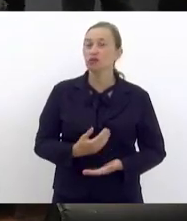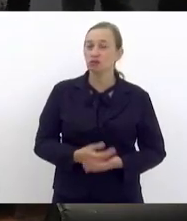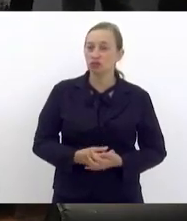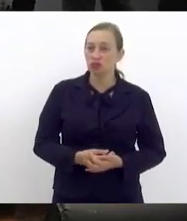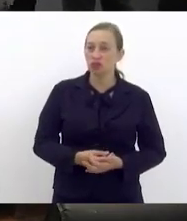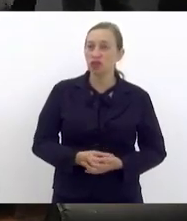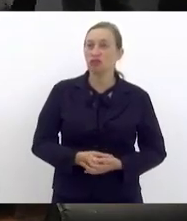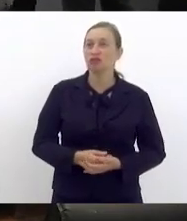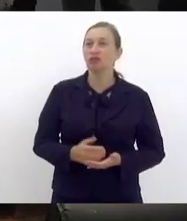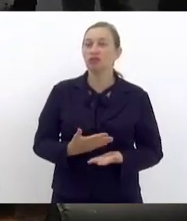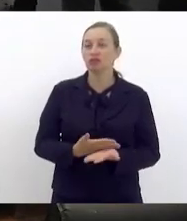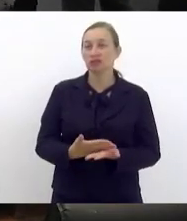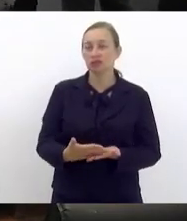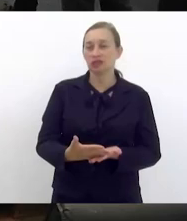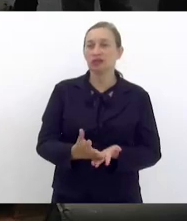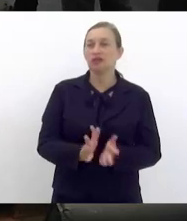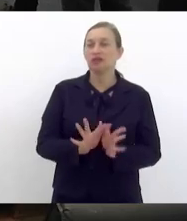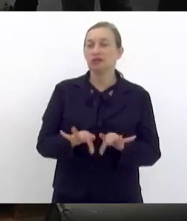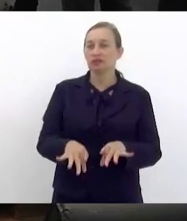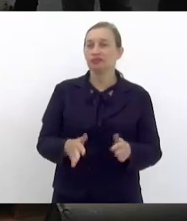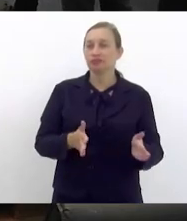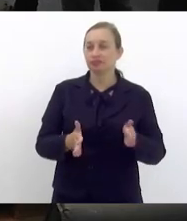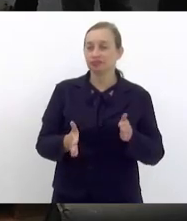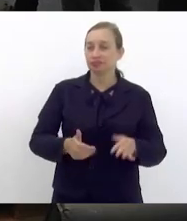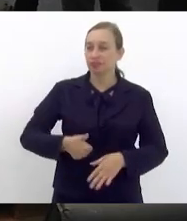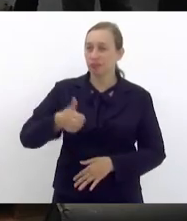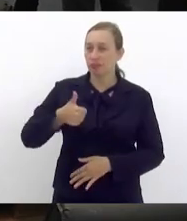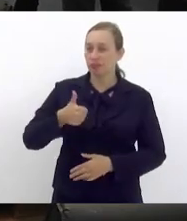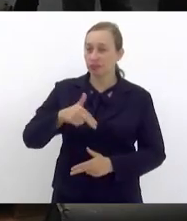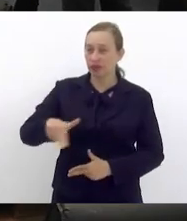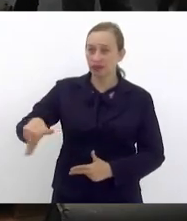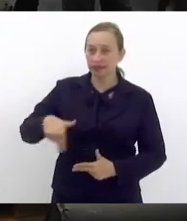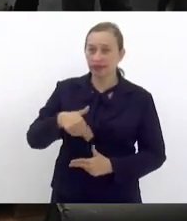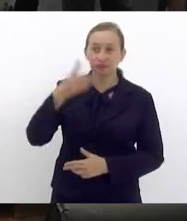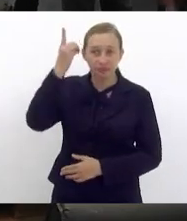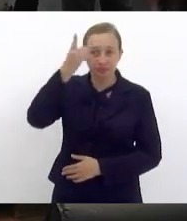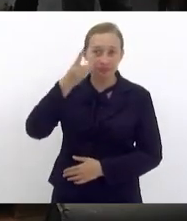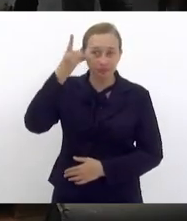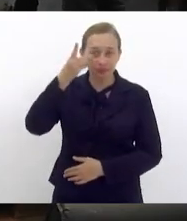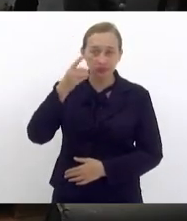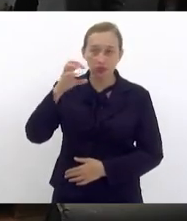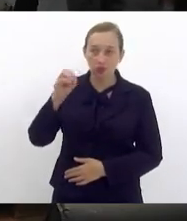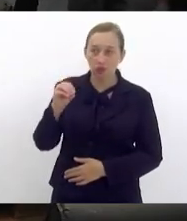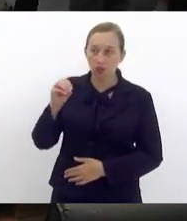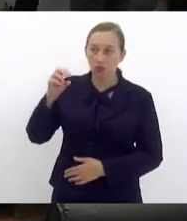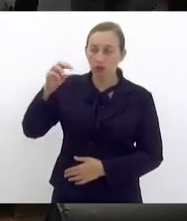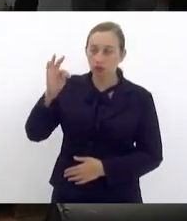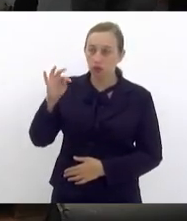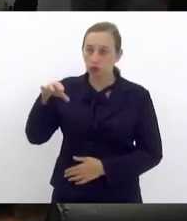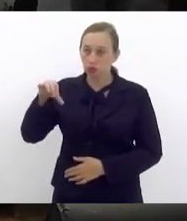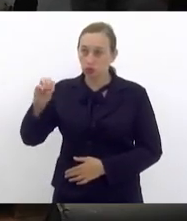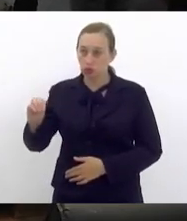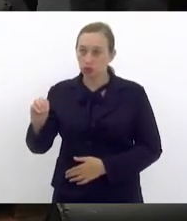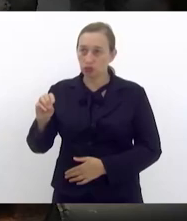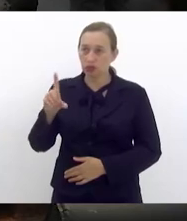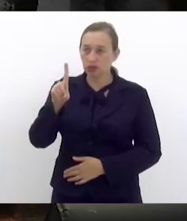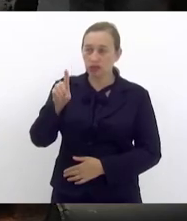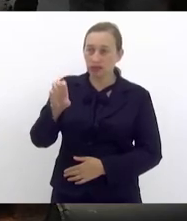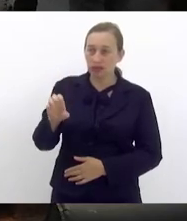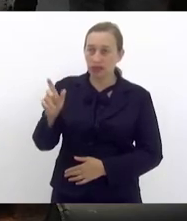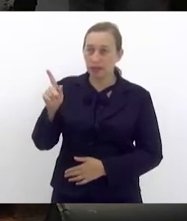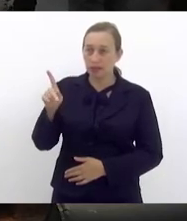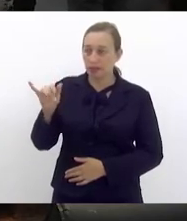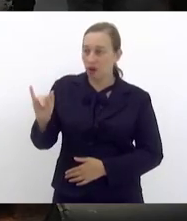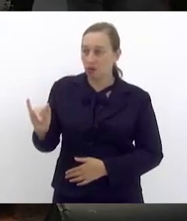Iniciado o expediente final, o primeiro orador inscrito é o nobre deputado Otônio de Paula. Otônio de